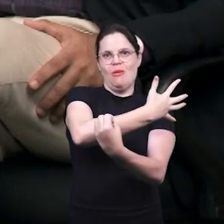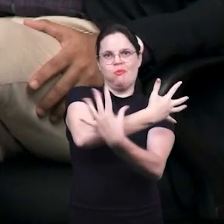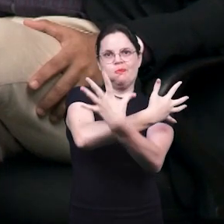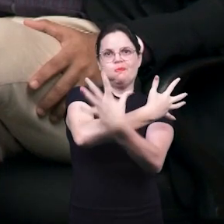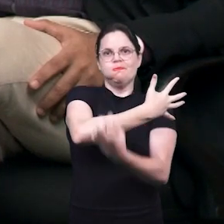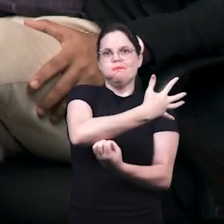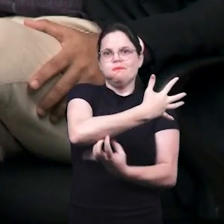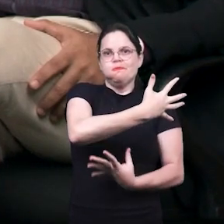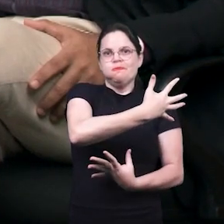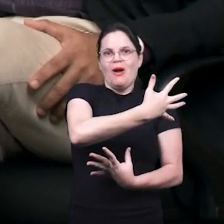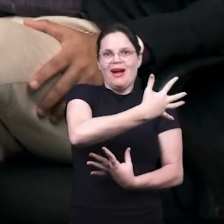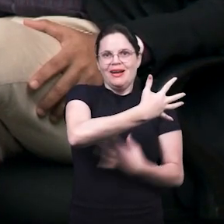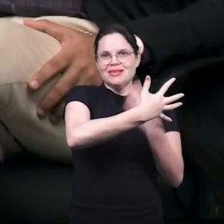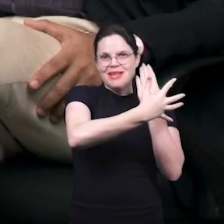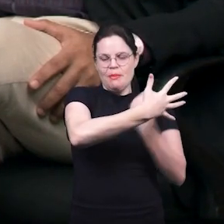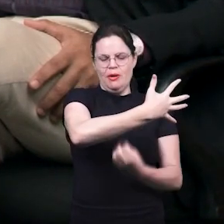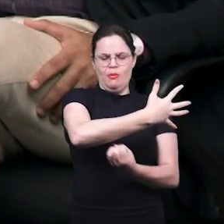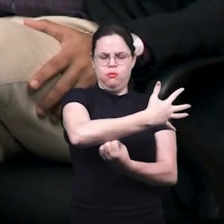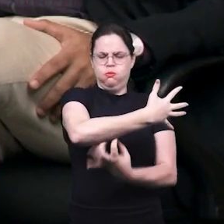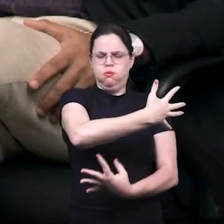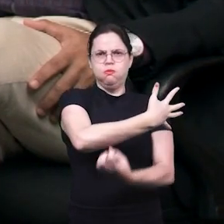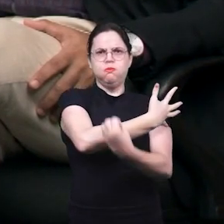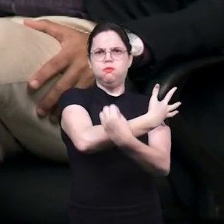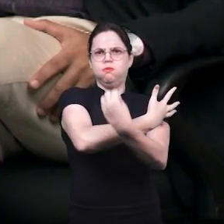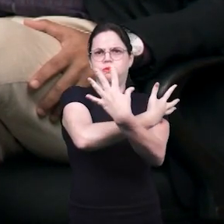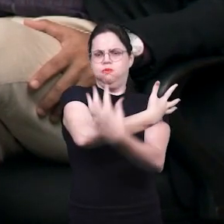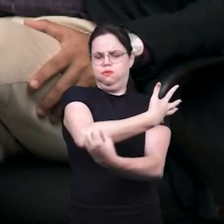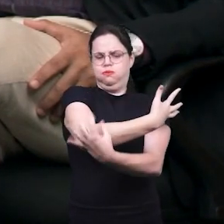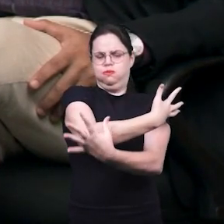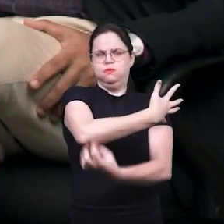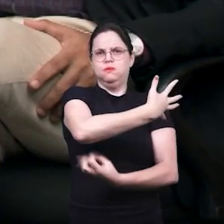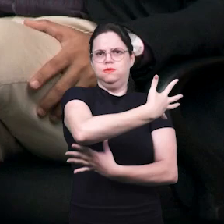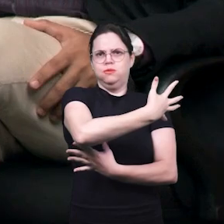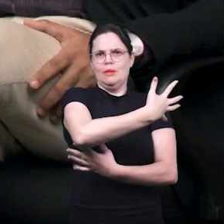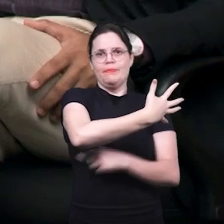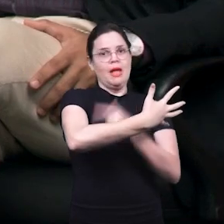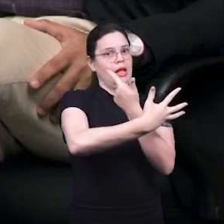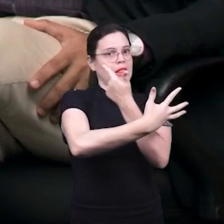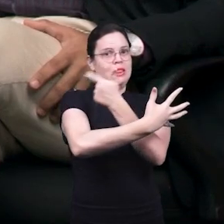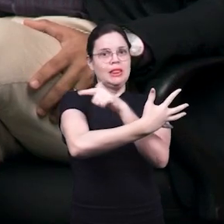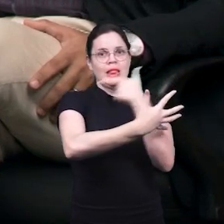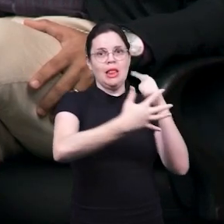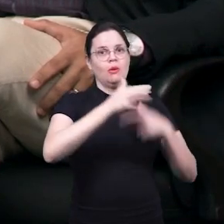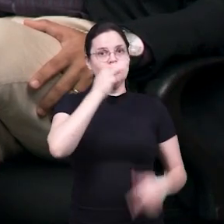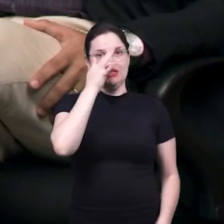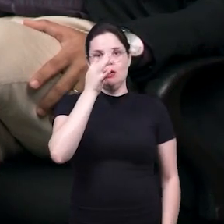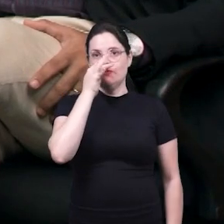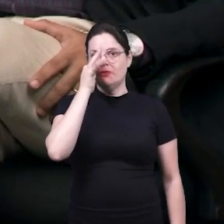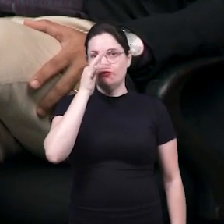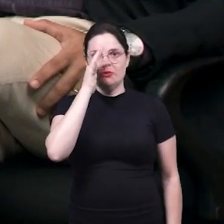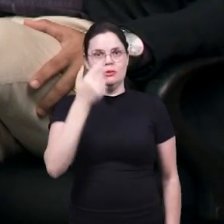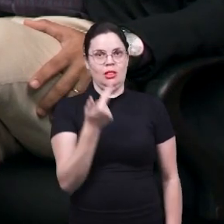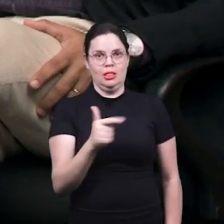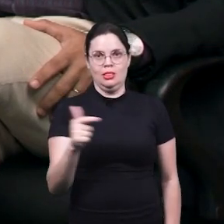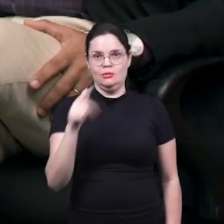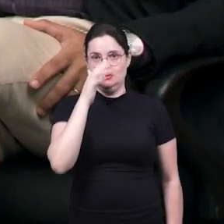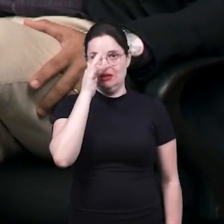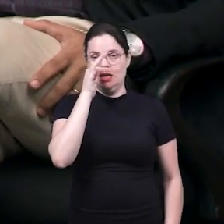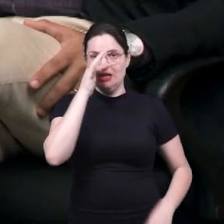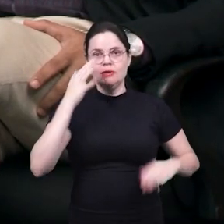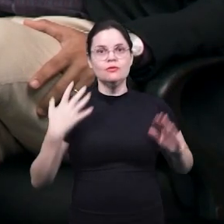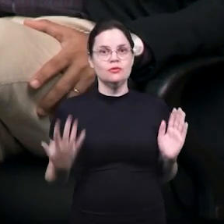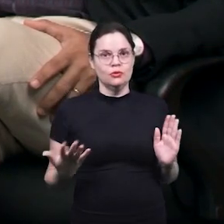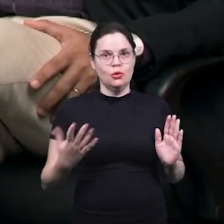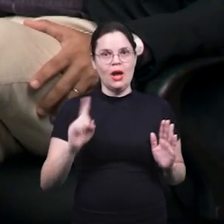as flores representam os dons espirituais. Israel, representado pela figueira, Israel não tinha dons